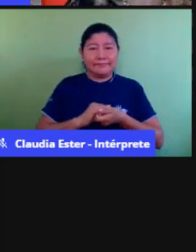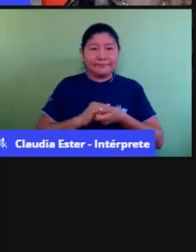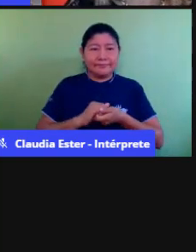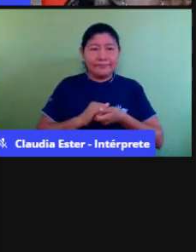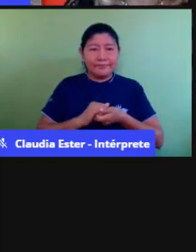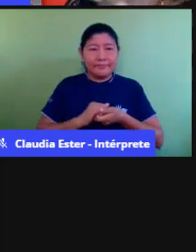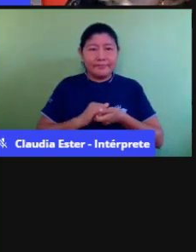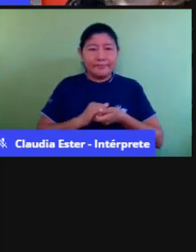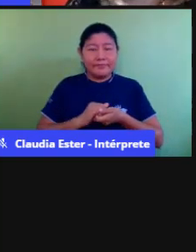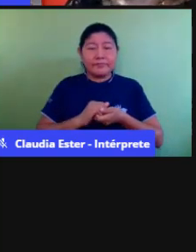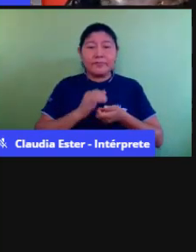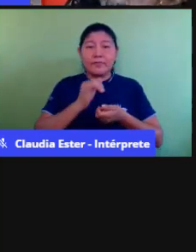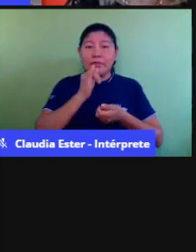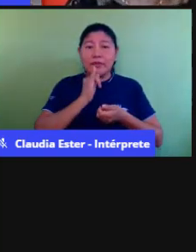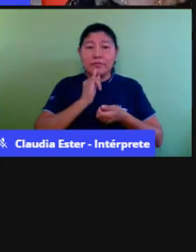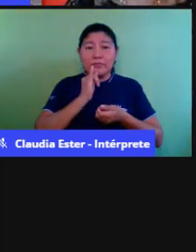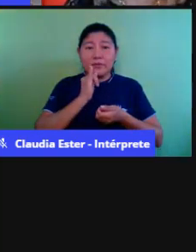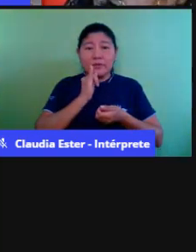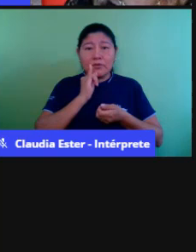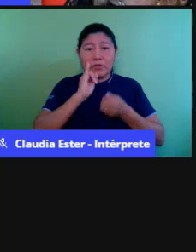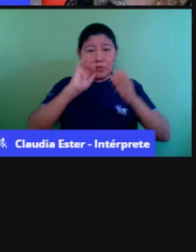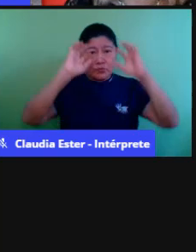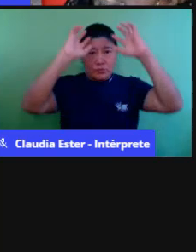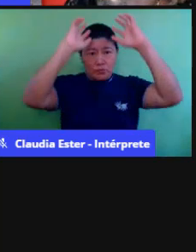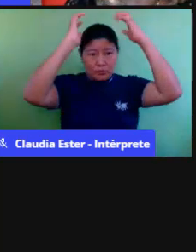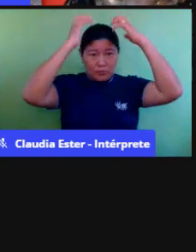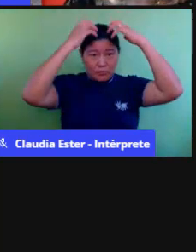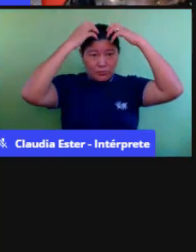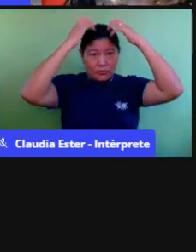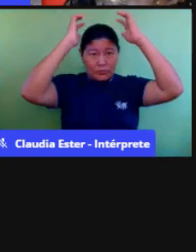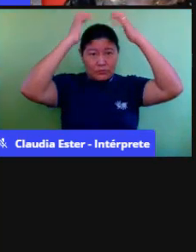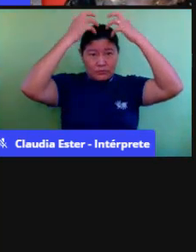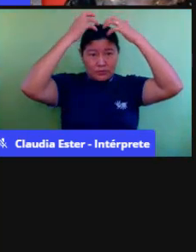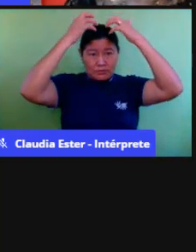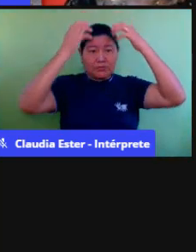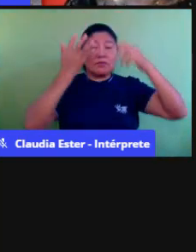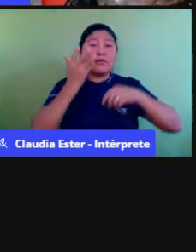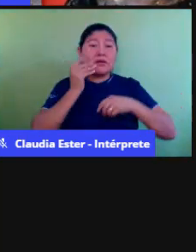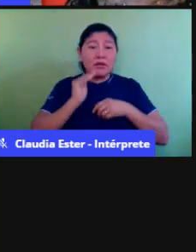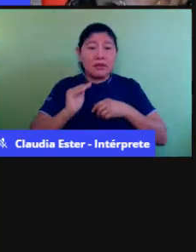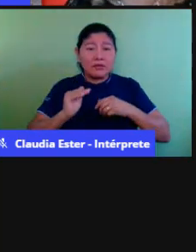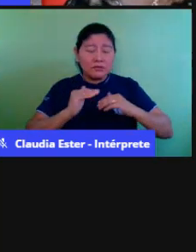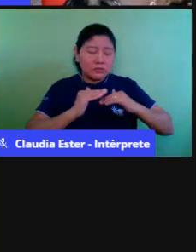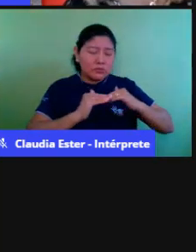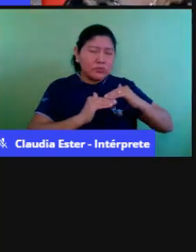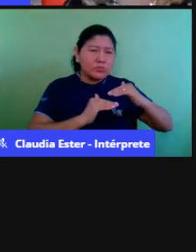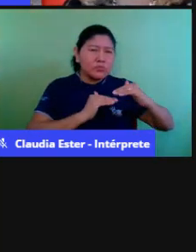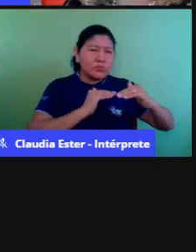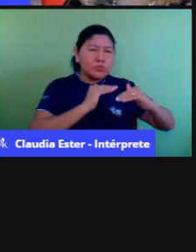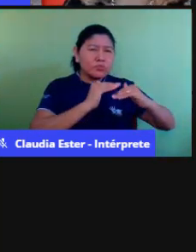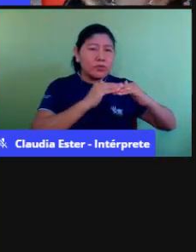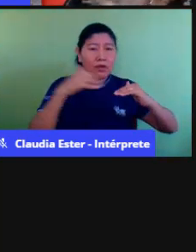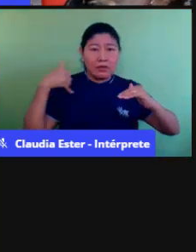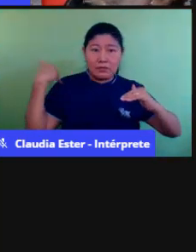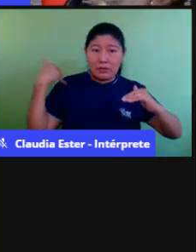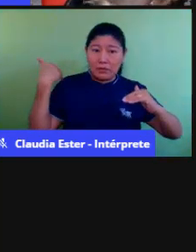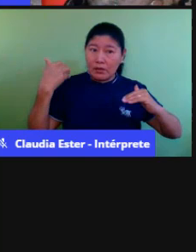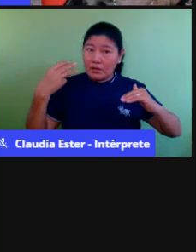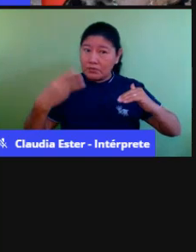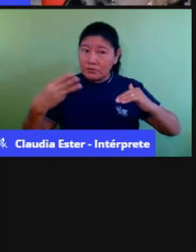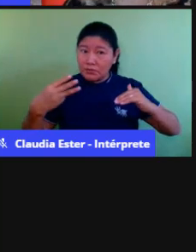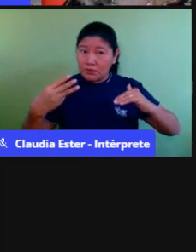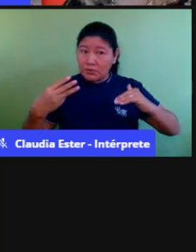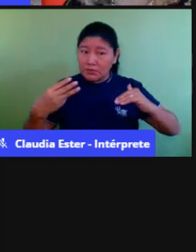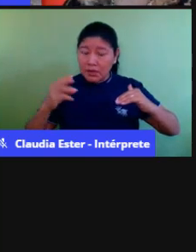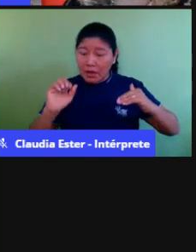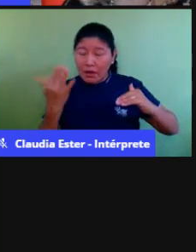o cérebro da criança, até os 3 anos, ele vai se desenvolvendo pela interação entre ela,